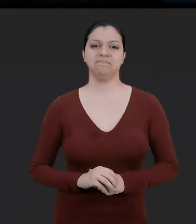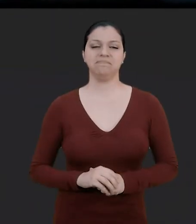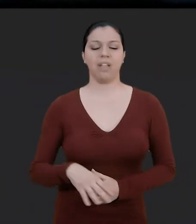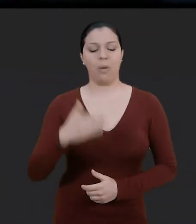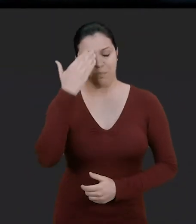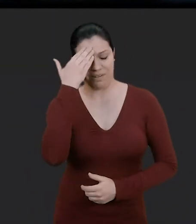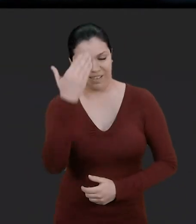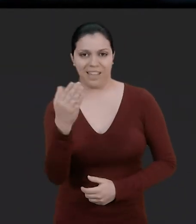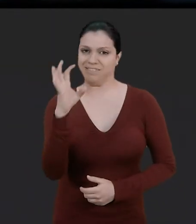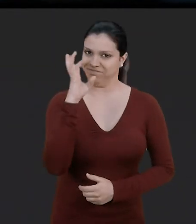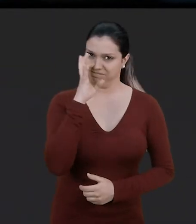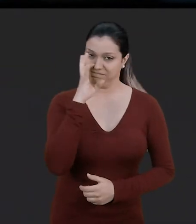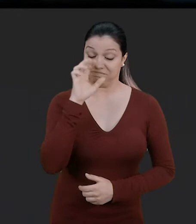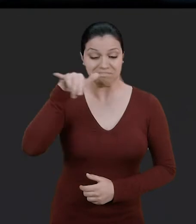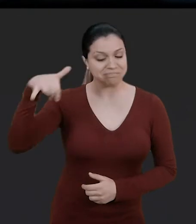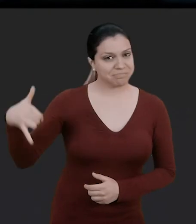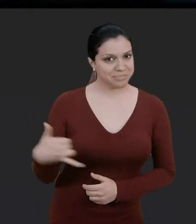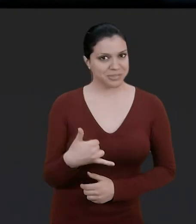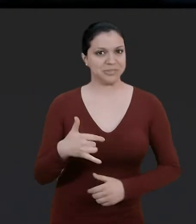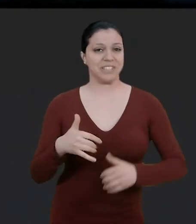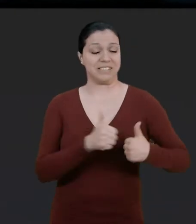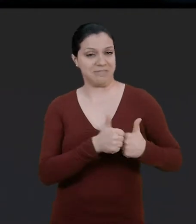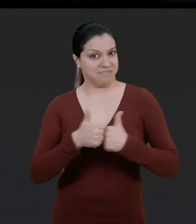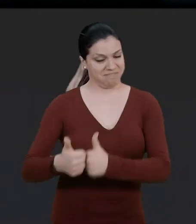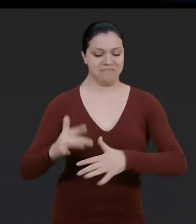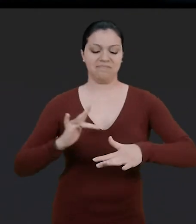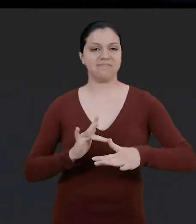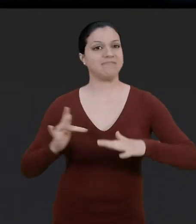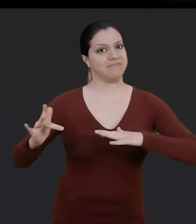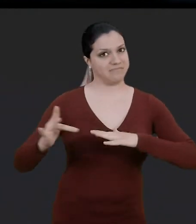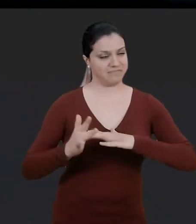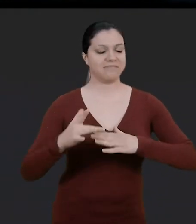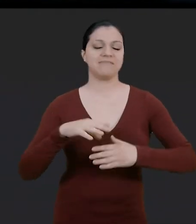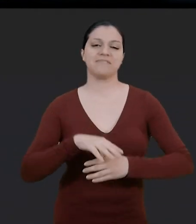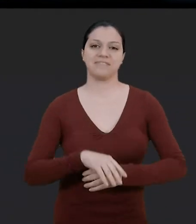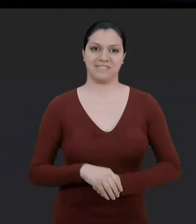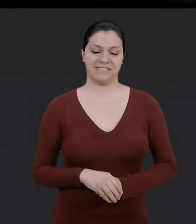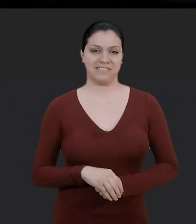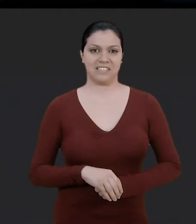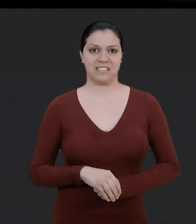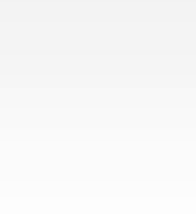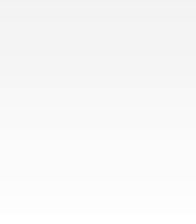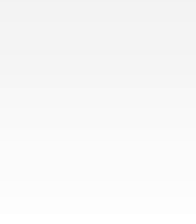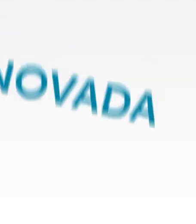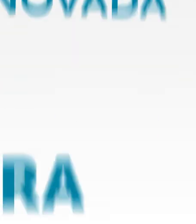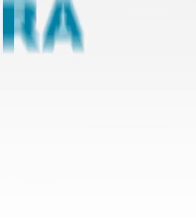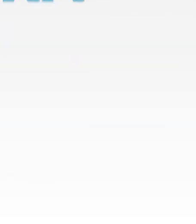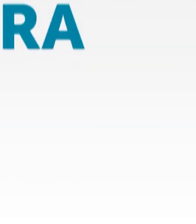aqui. Obrigado pela sua companhia. Aproveite e siga as nossas mídias sociais.